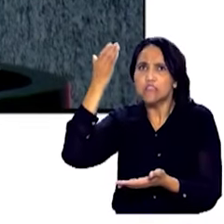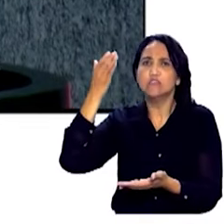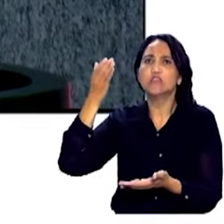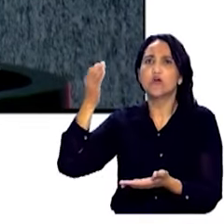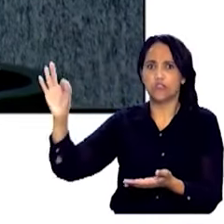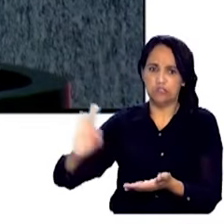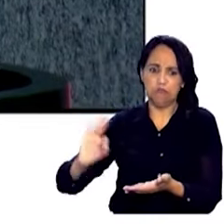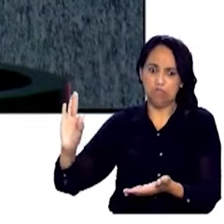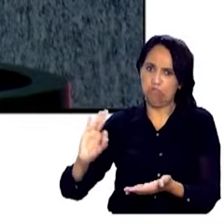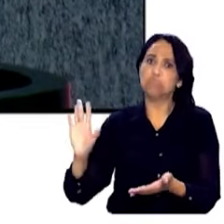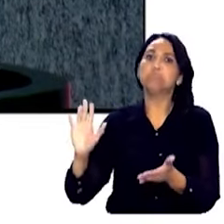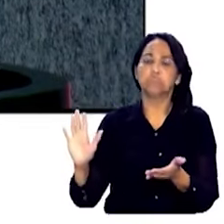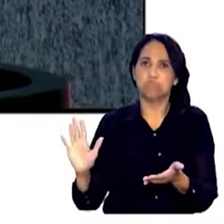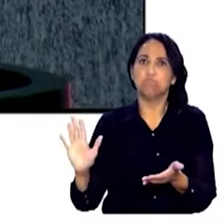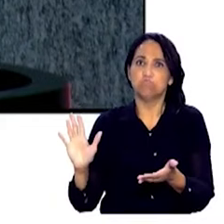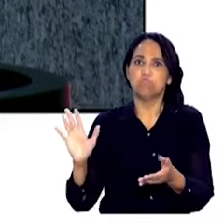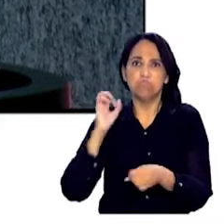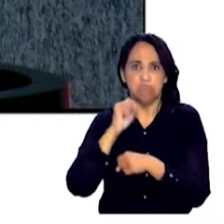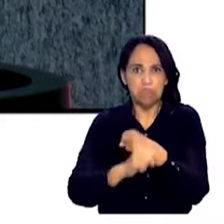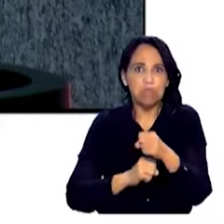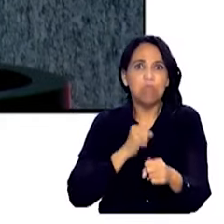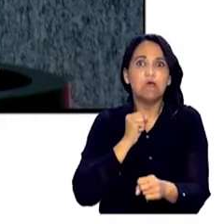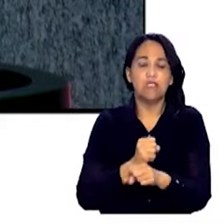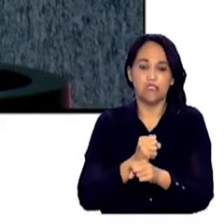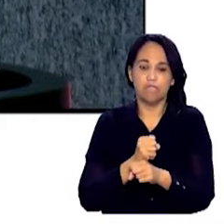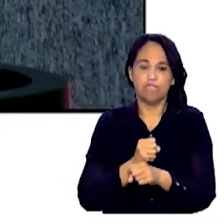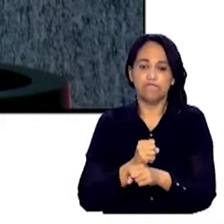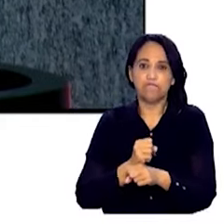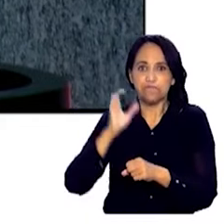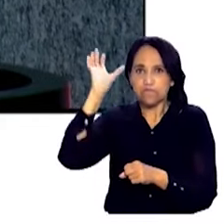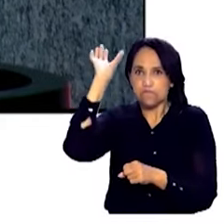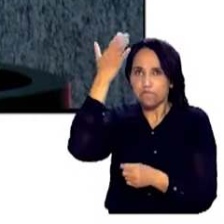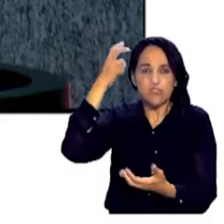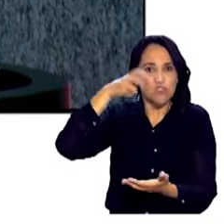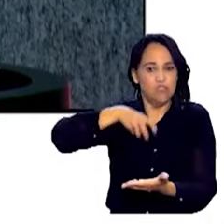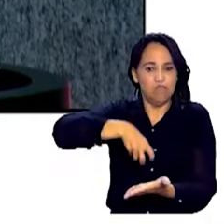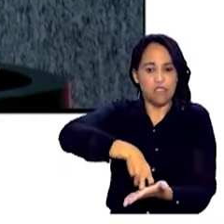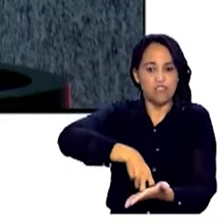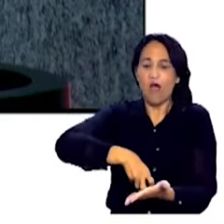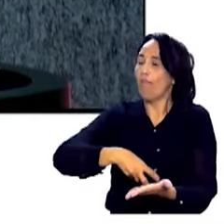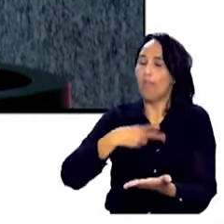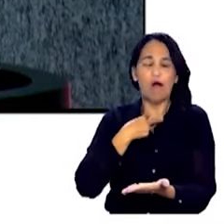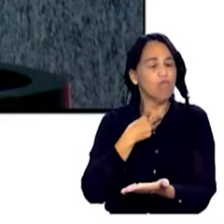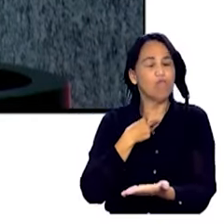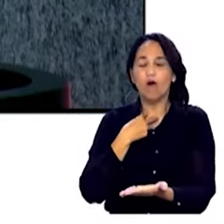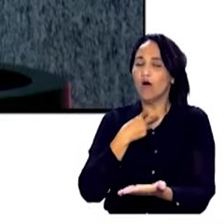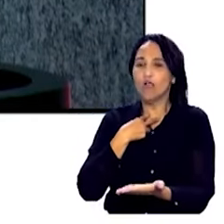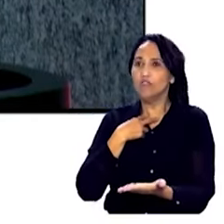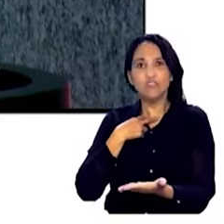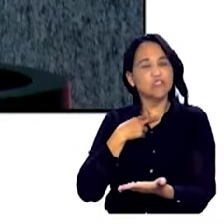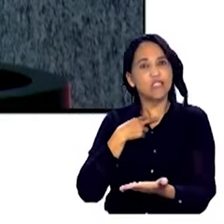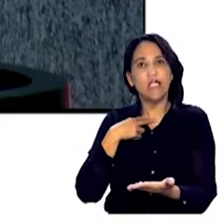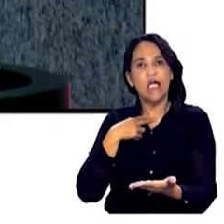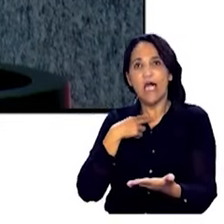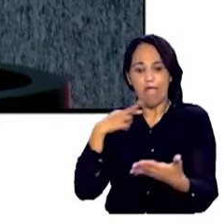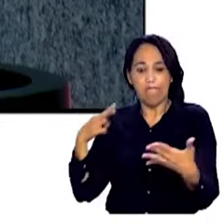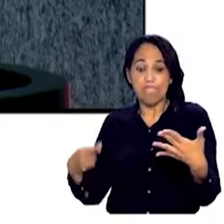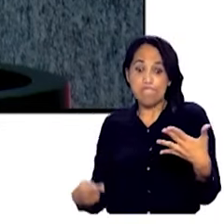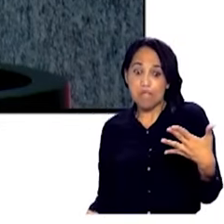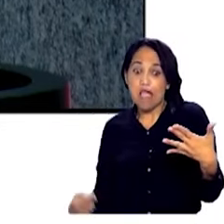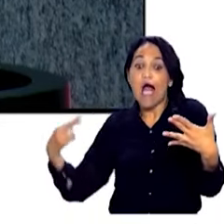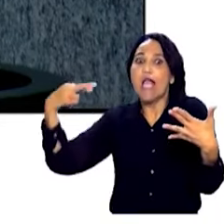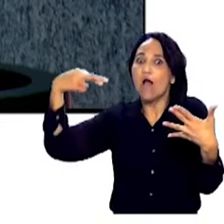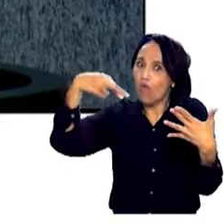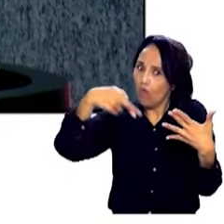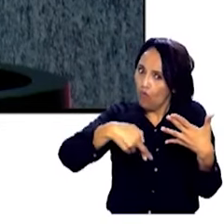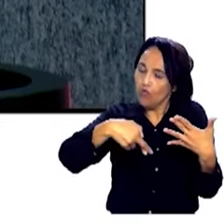tribunais sobre os quais não cabe apelação as decisões criminais da Escócia não podem ser apeladas para a suprema corte por exemplo nenhuma decisão criminal A